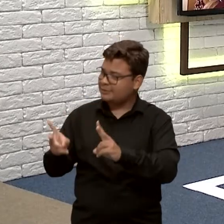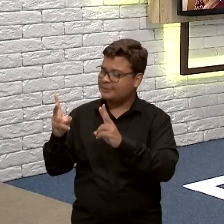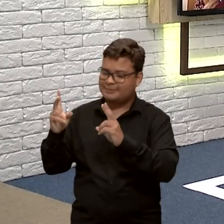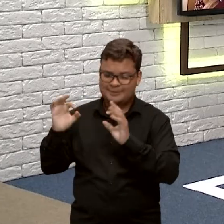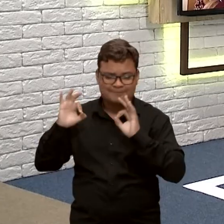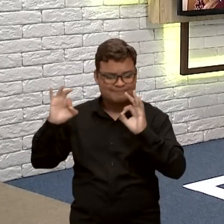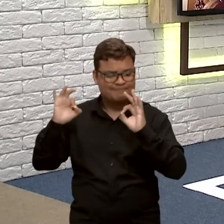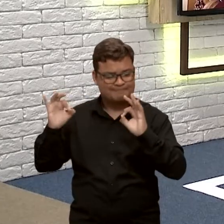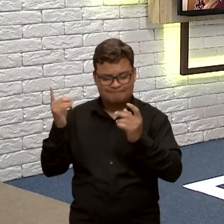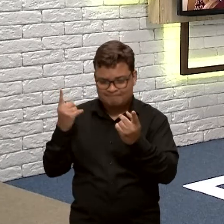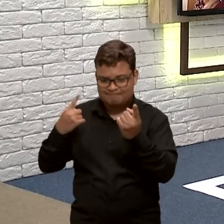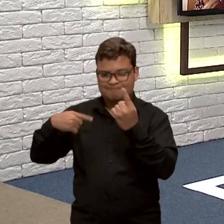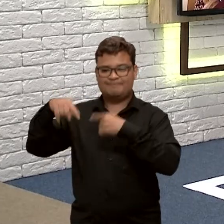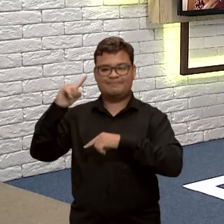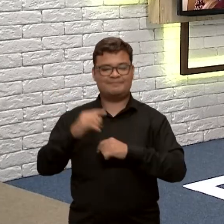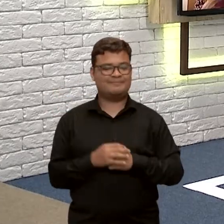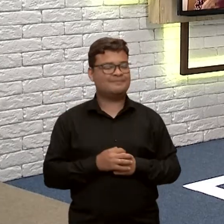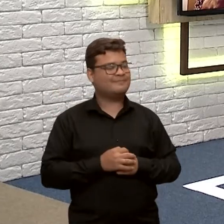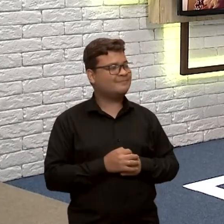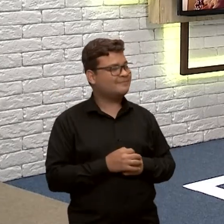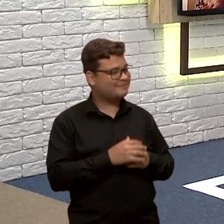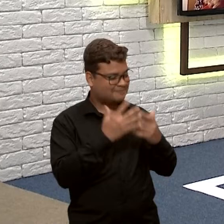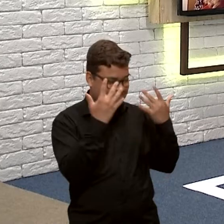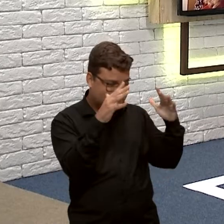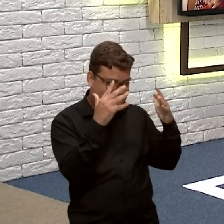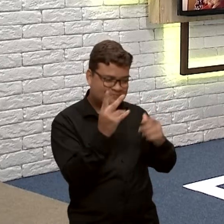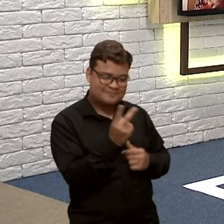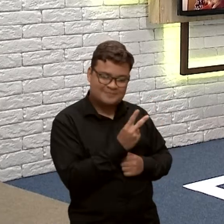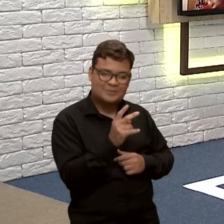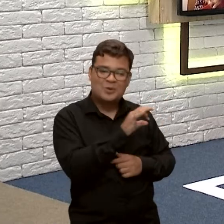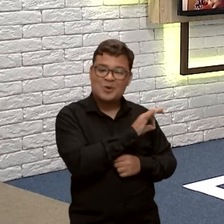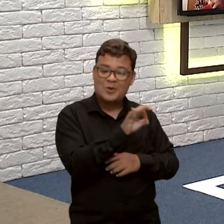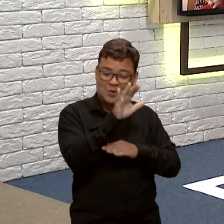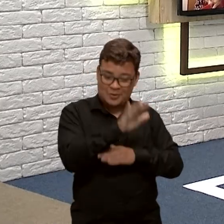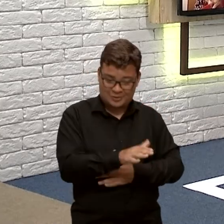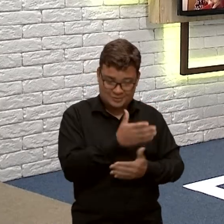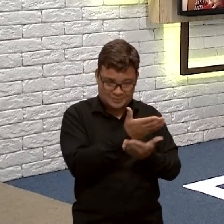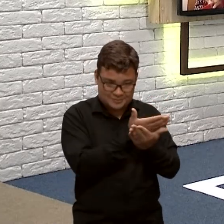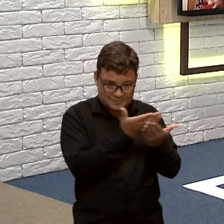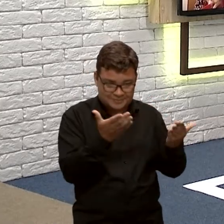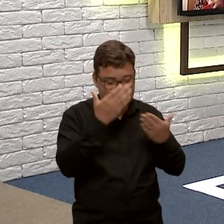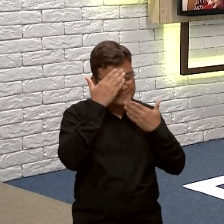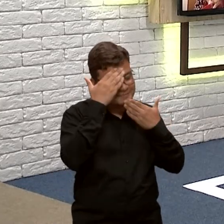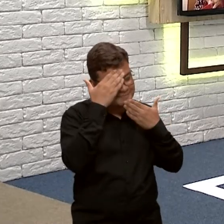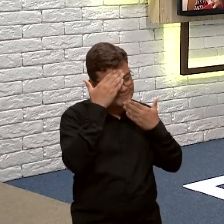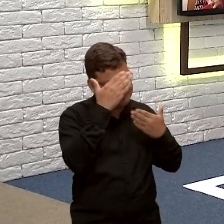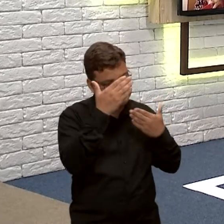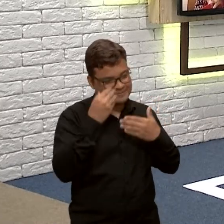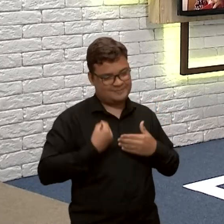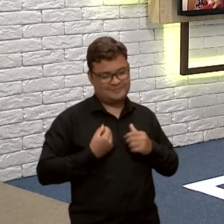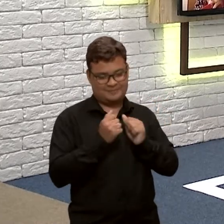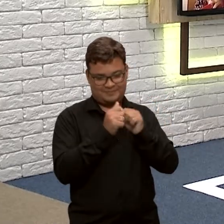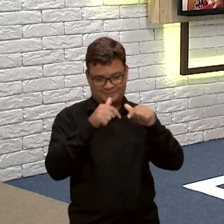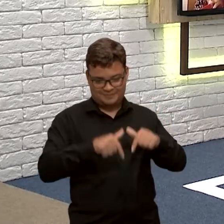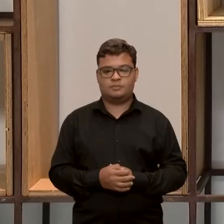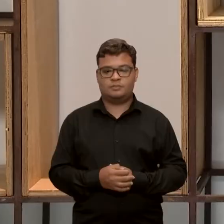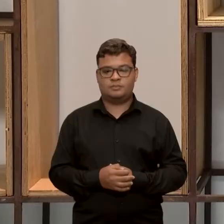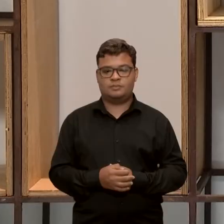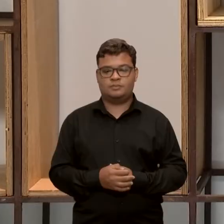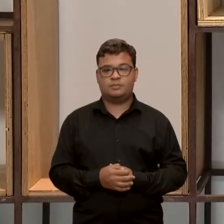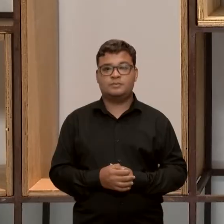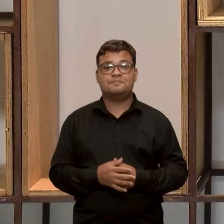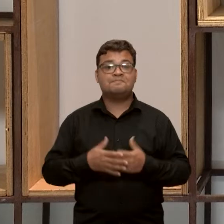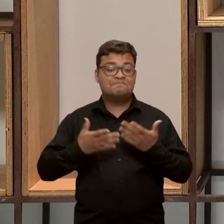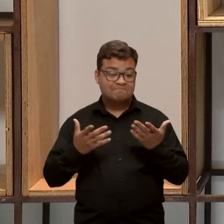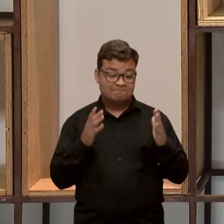meu desejo. É o nosso. Parabéns para as duas. Uma ótima tarde para vocês. Obrigada novamente por estarem aqui conosco. Bom,